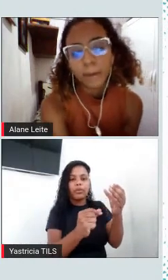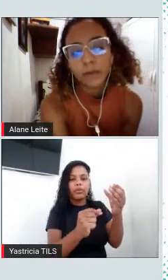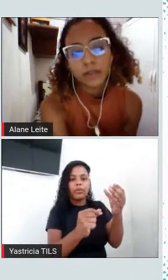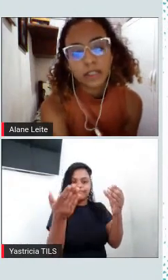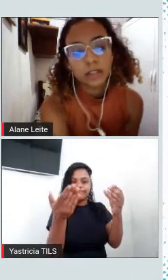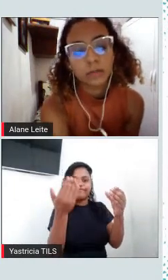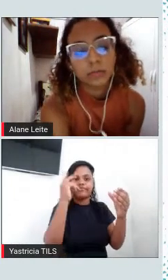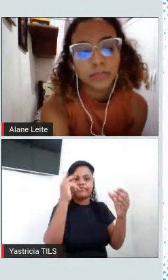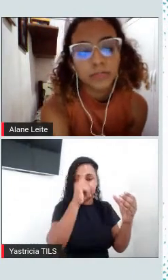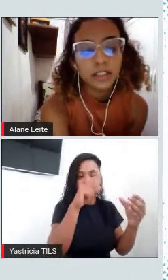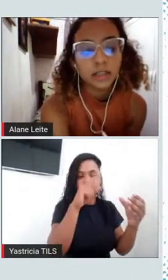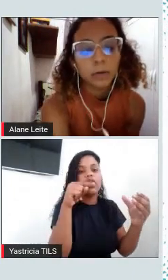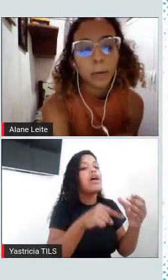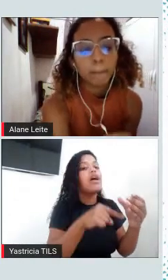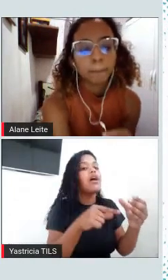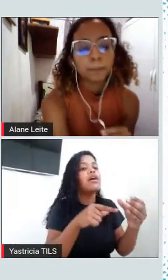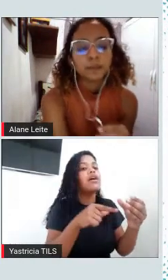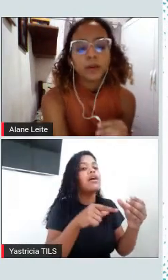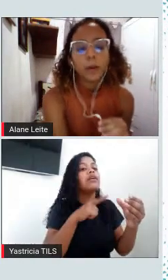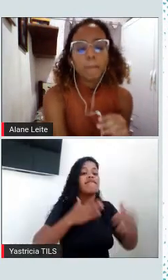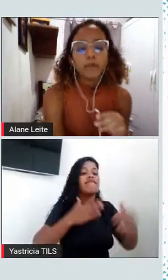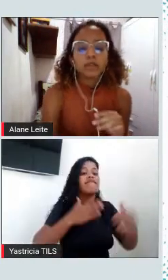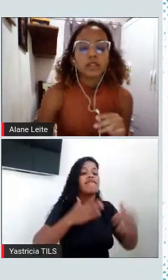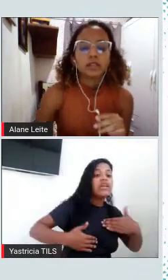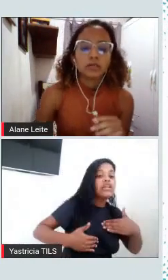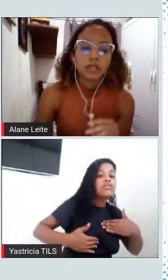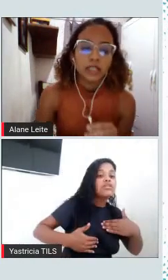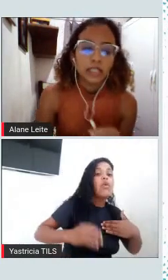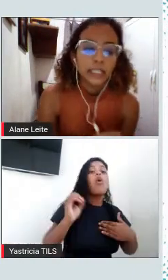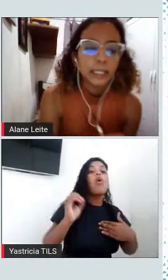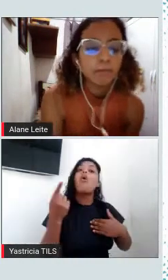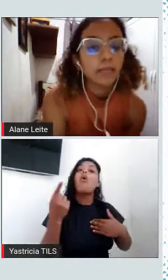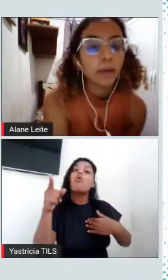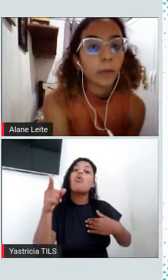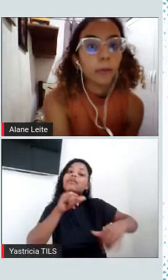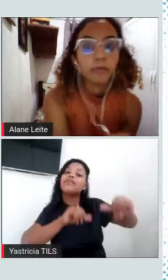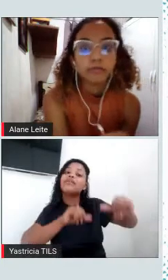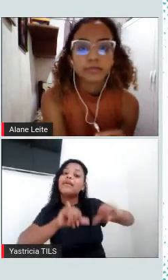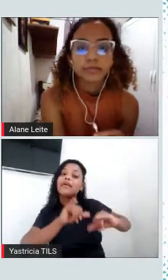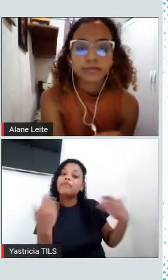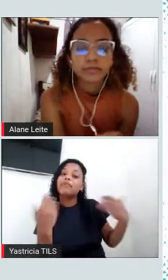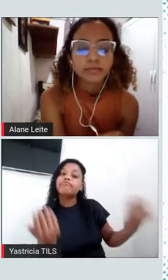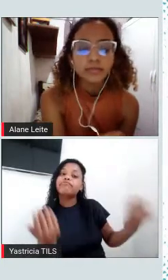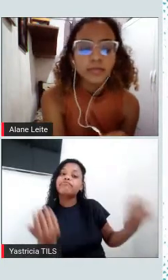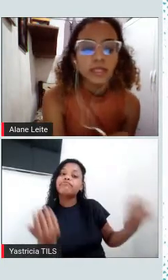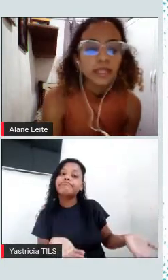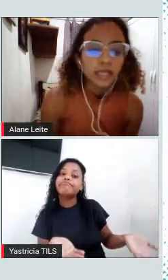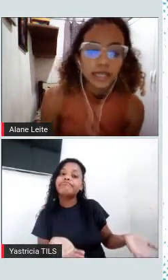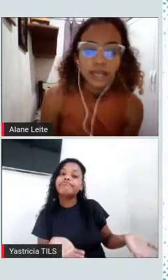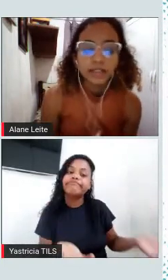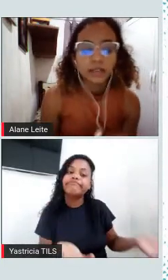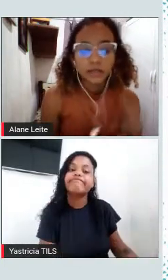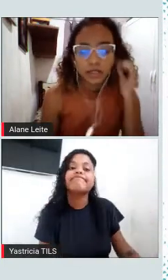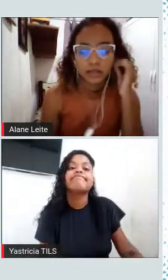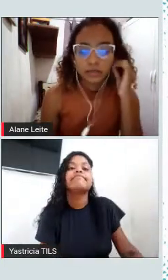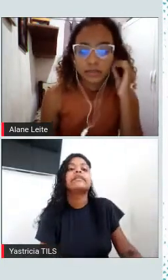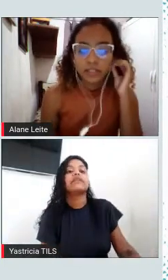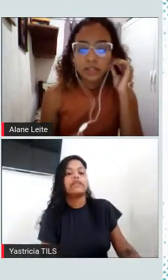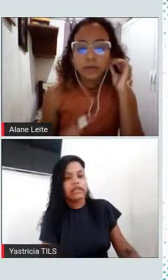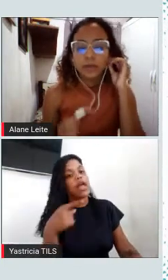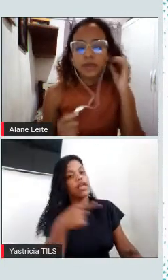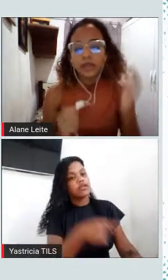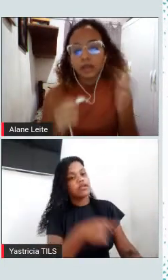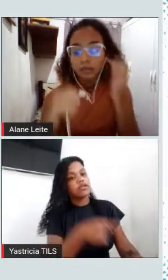Isso vai ser um processo físico ou um processo químico? Ele vai ser um